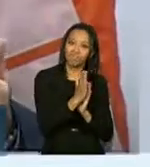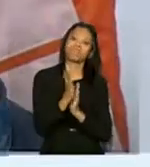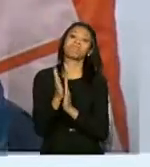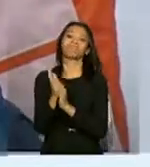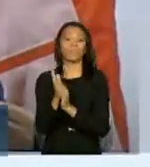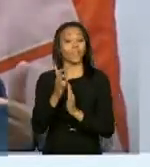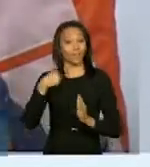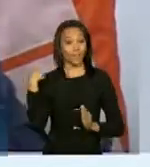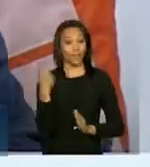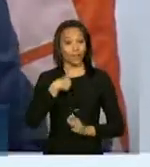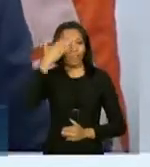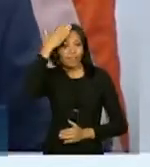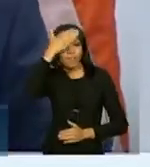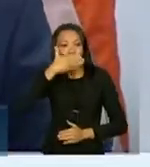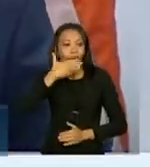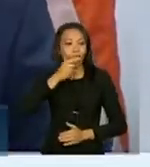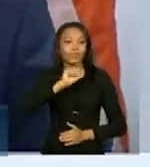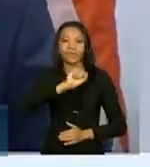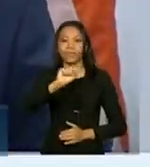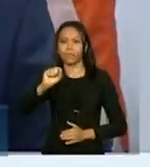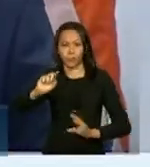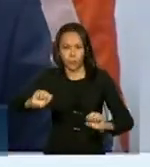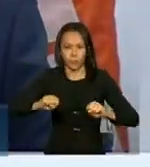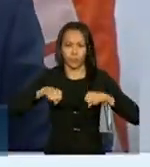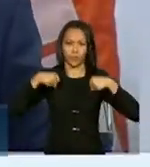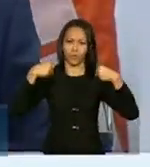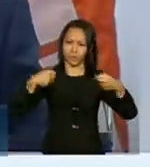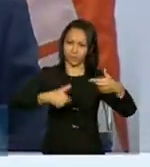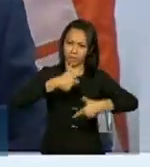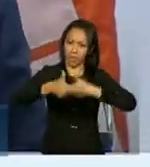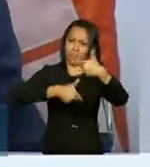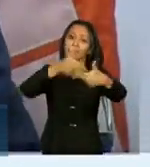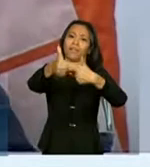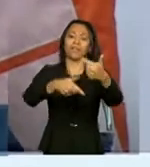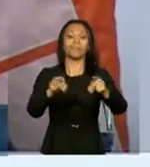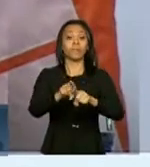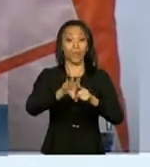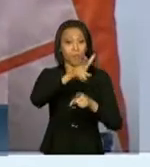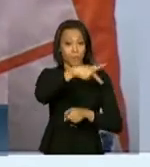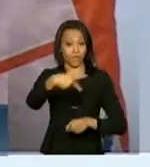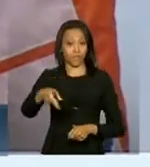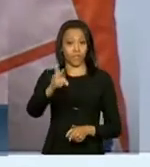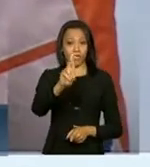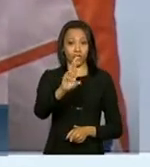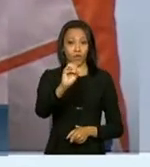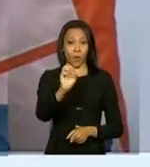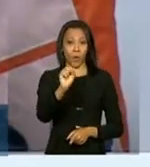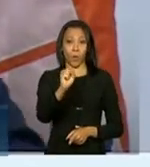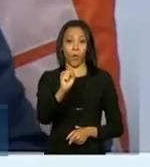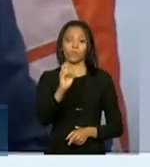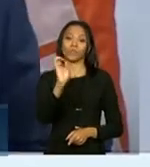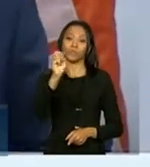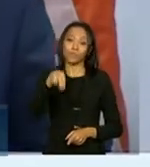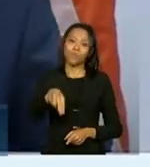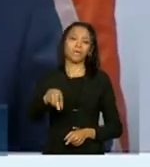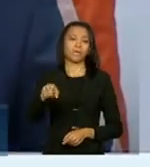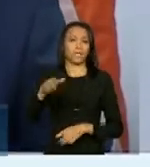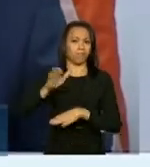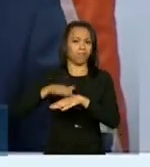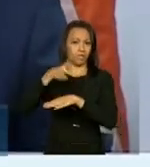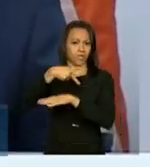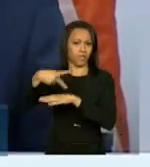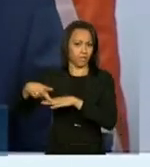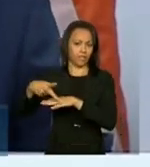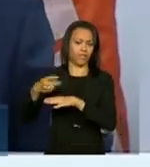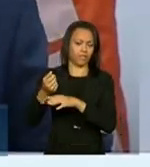sermos todos testemunhas desse grande esforço realizado. E ao presidente Robson, que preside a CNI com extrema maestria